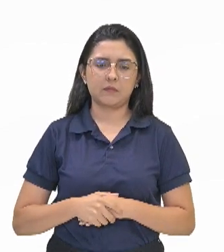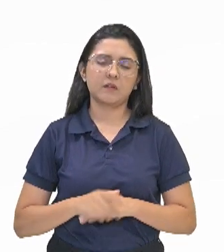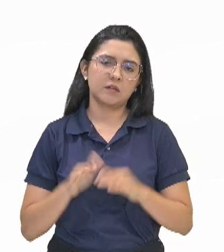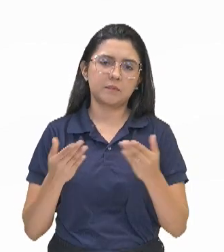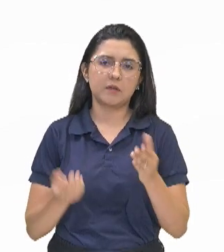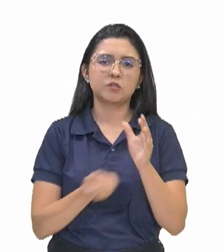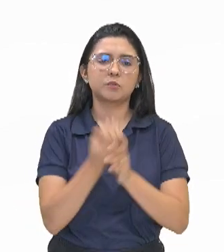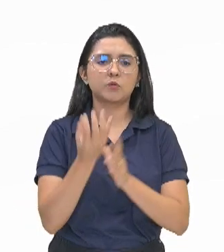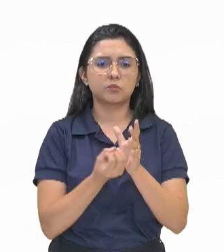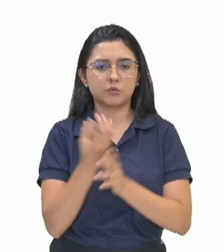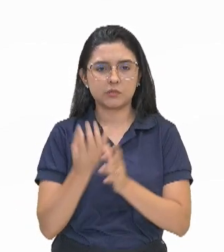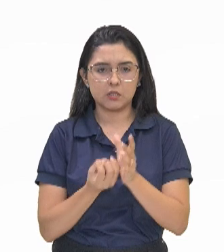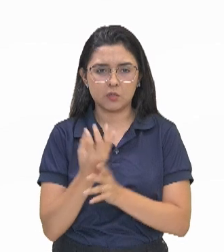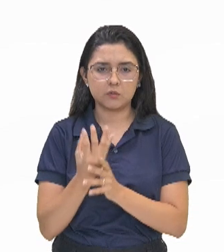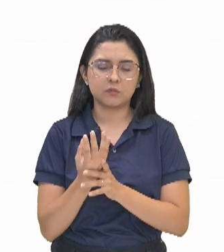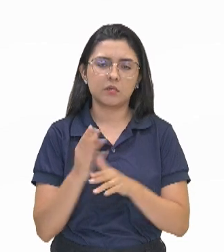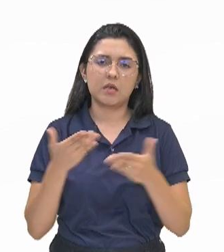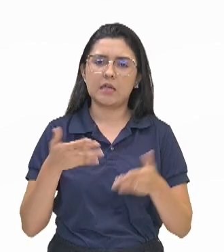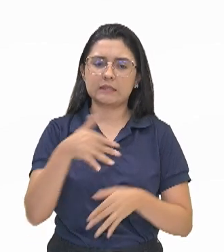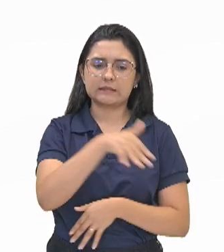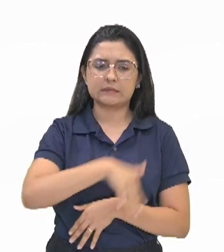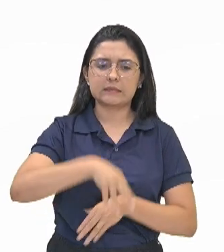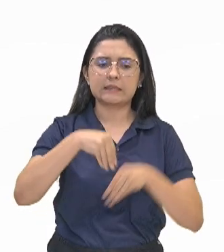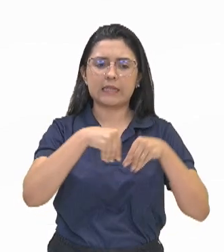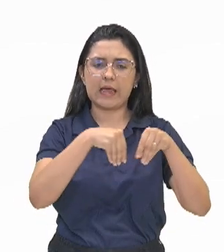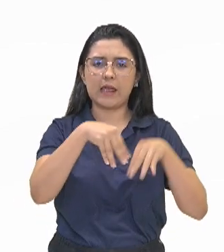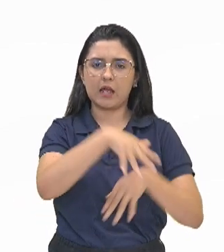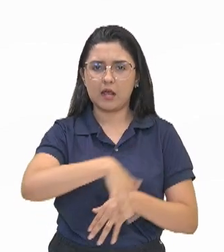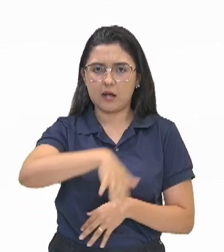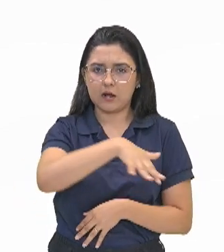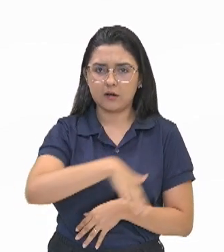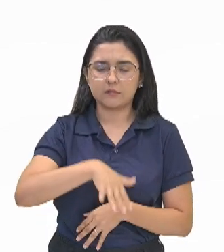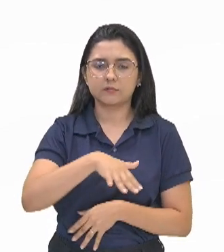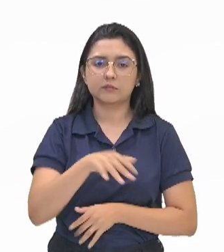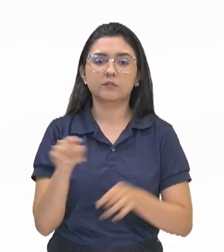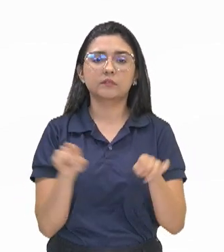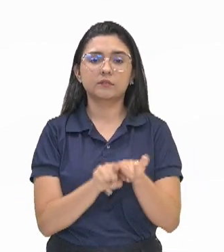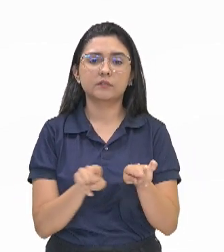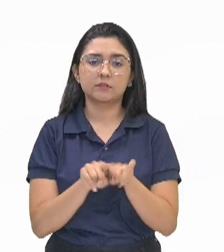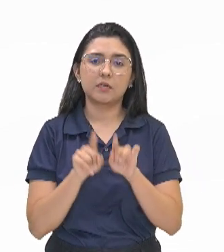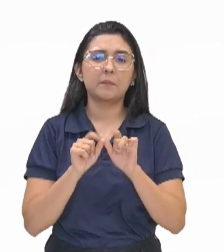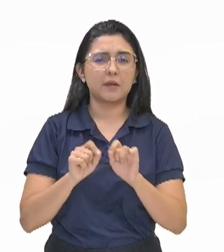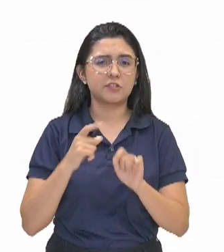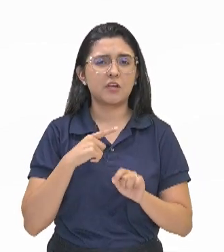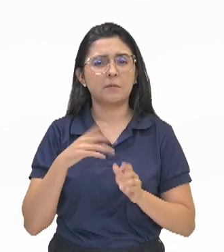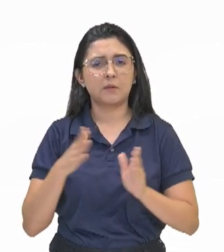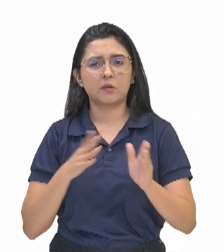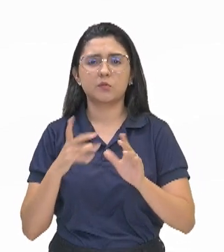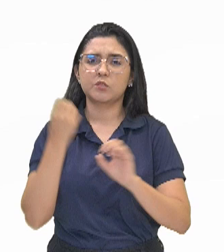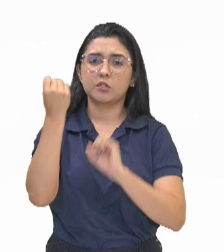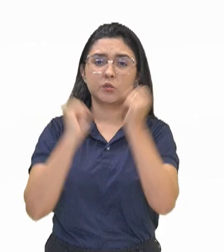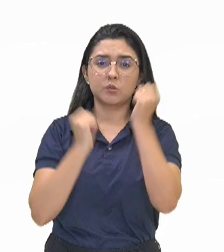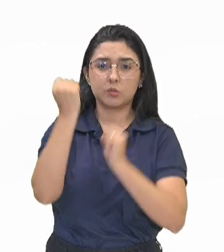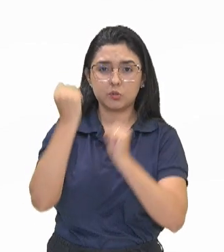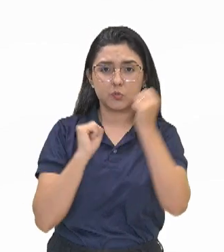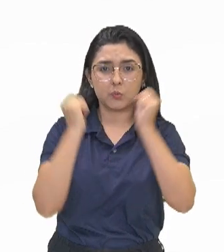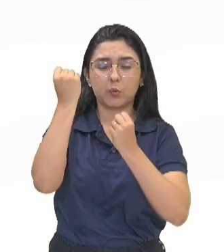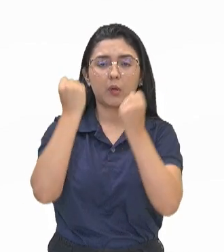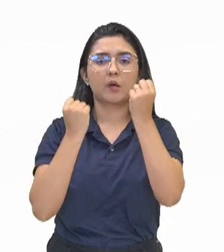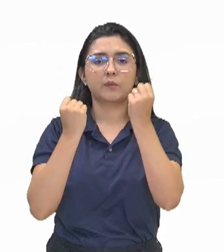aí entrava terras, e também, nós estamos falando já também da industrialização, entrava também